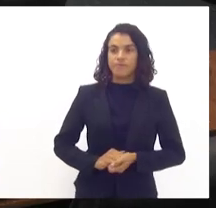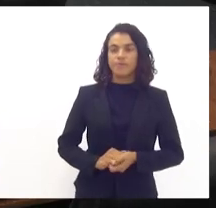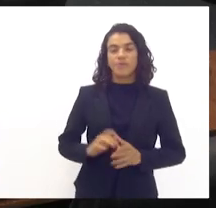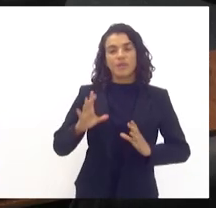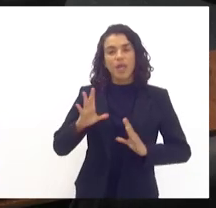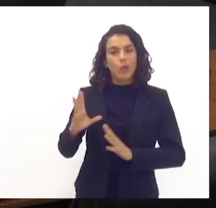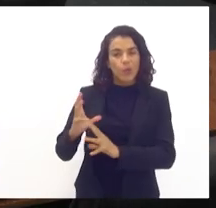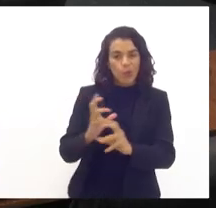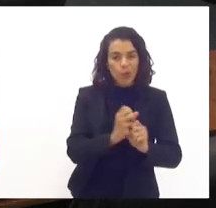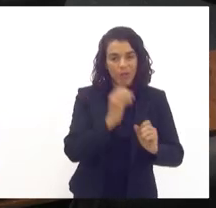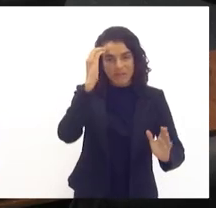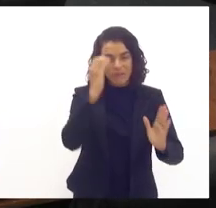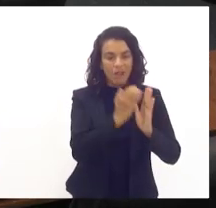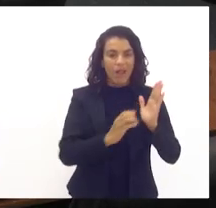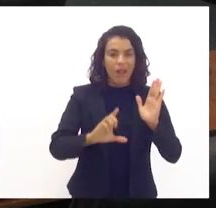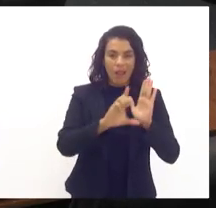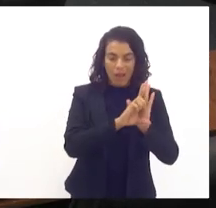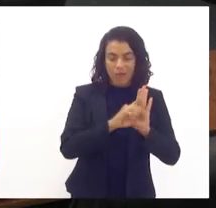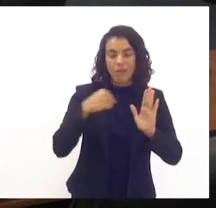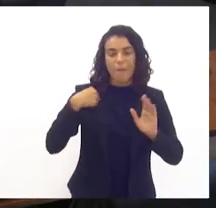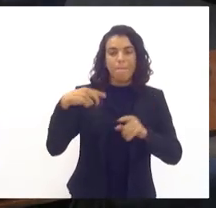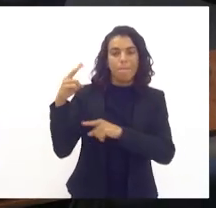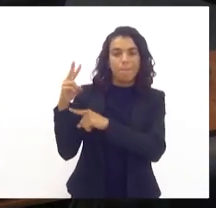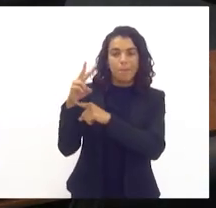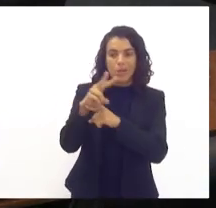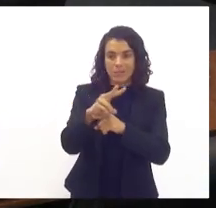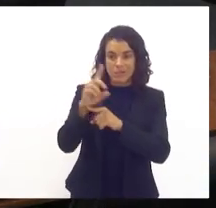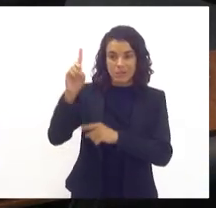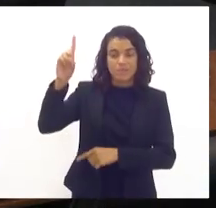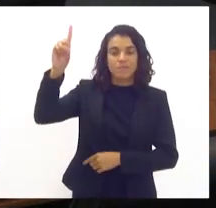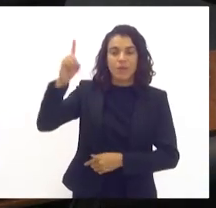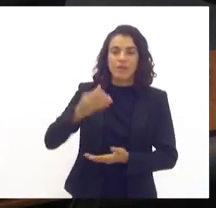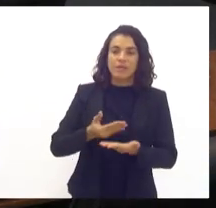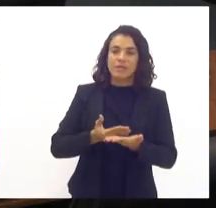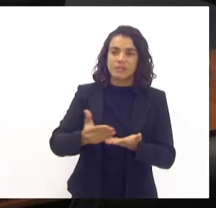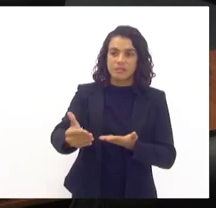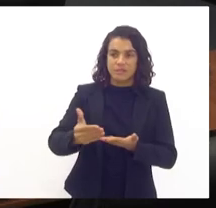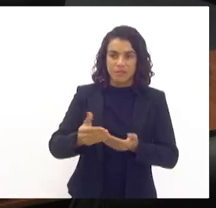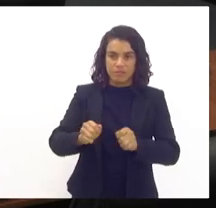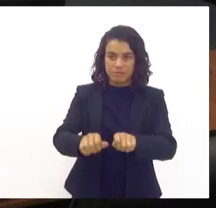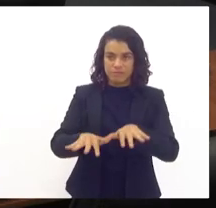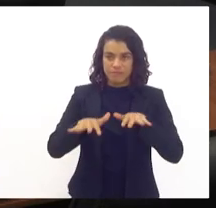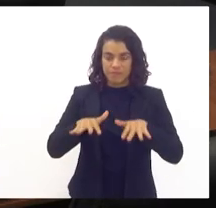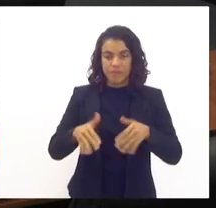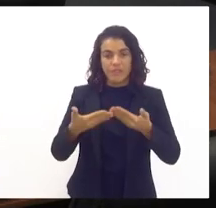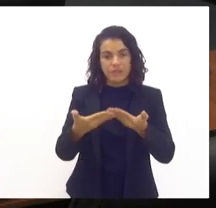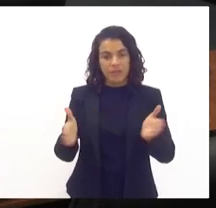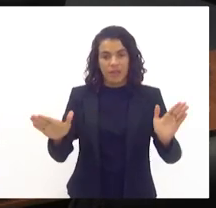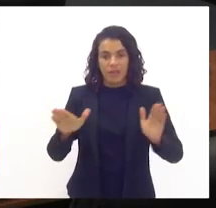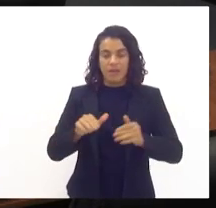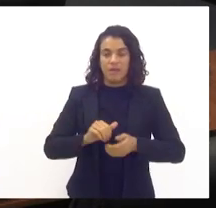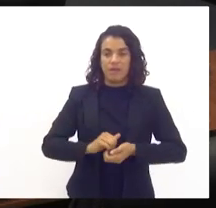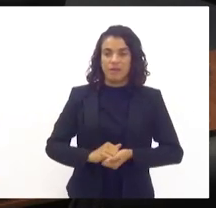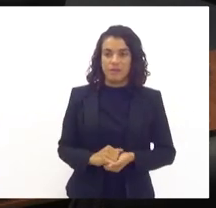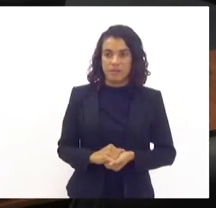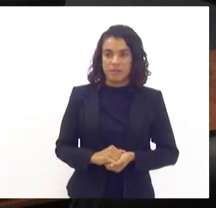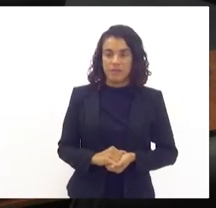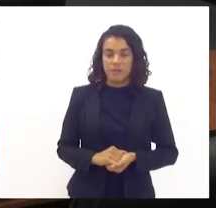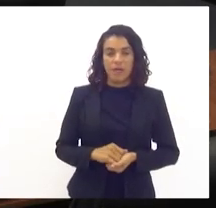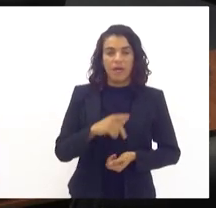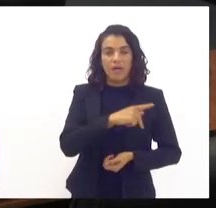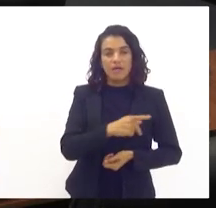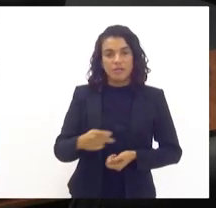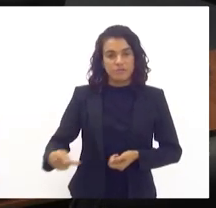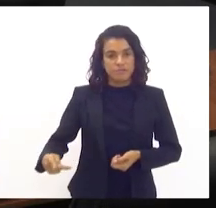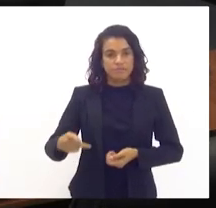Havendo o número legal e sob a proteção de Deus, iniciamos o nosso trabalho. Está aberta a sessão. A